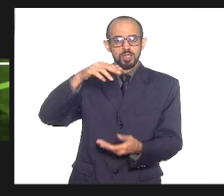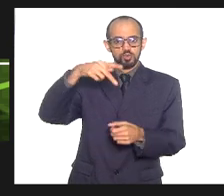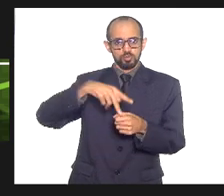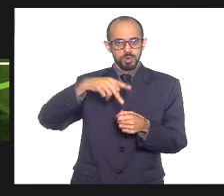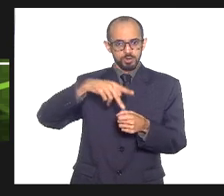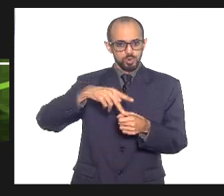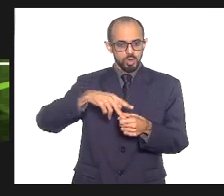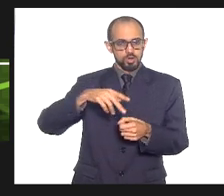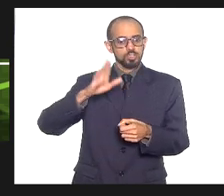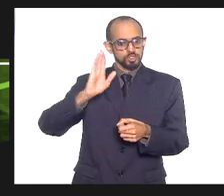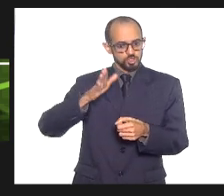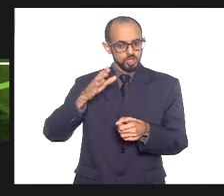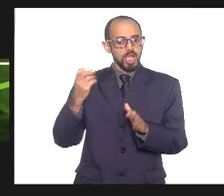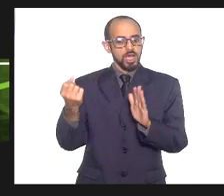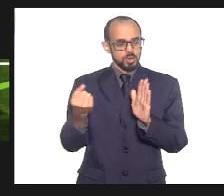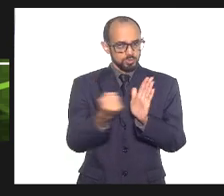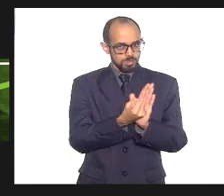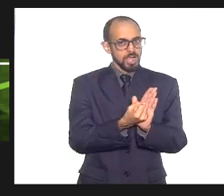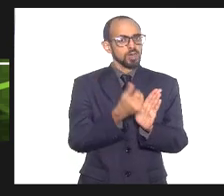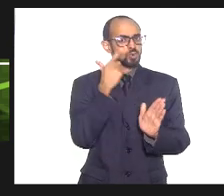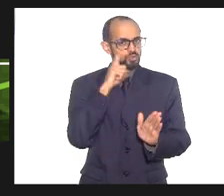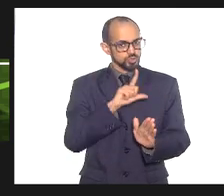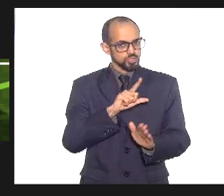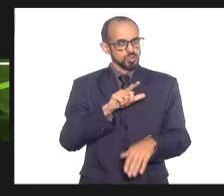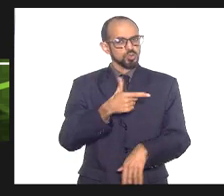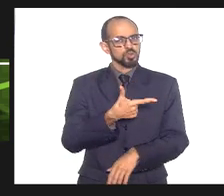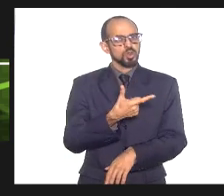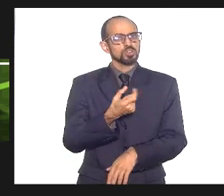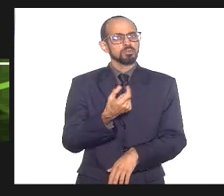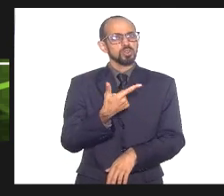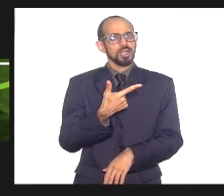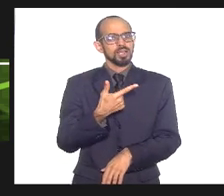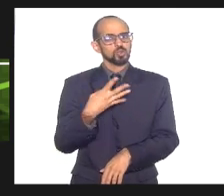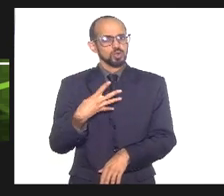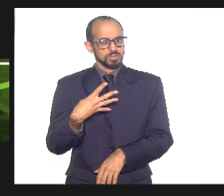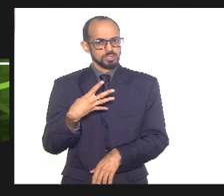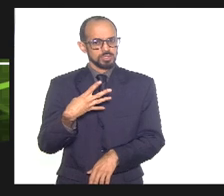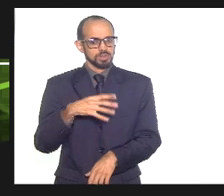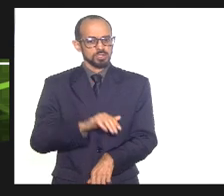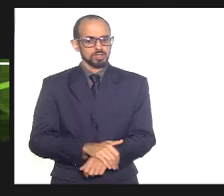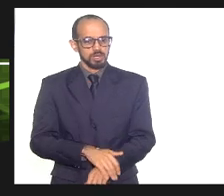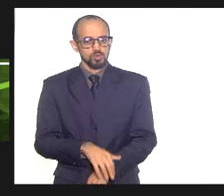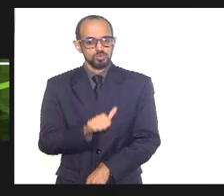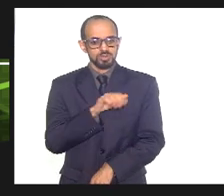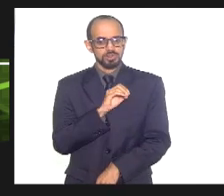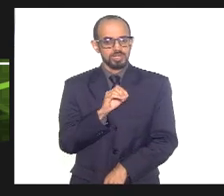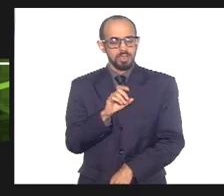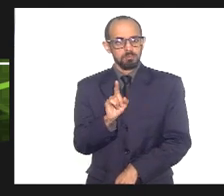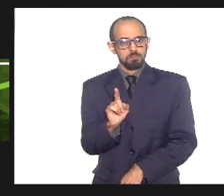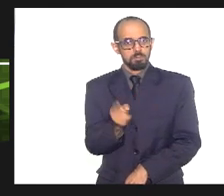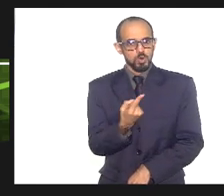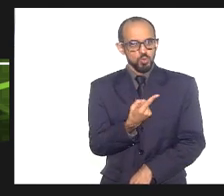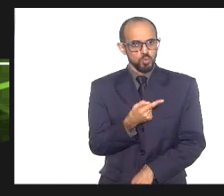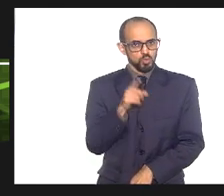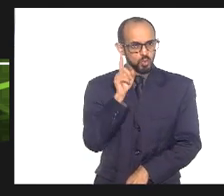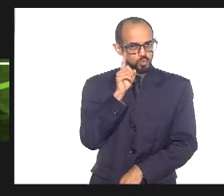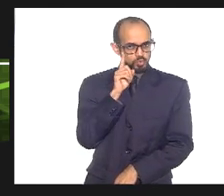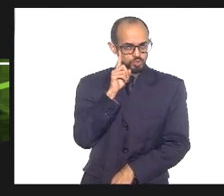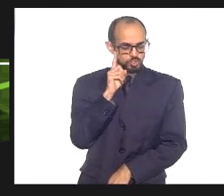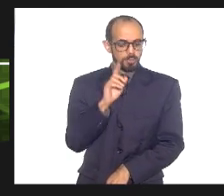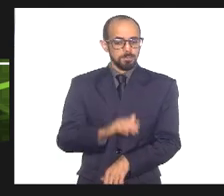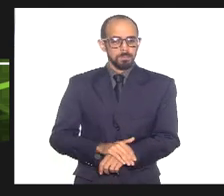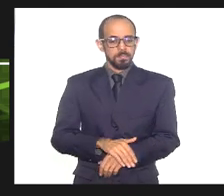da vida útil do campo. Salvo engano, no ano de 2014, atingimos a marca dos 100 mil barris por dia. Desde